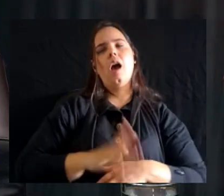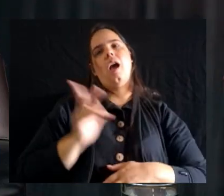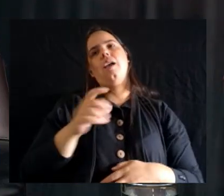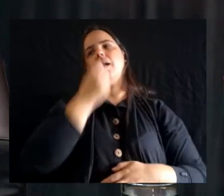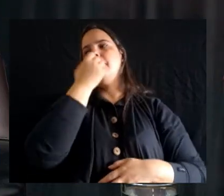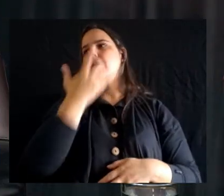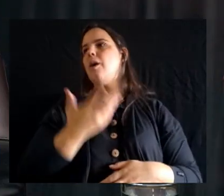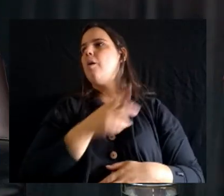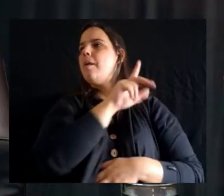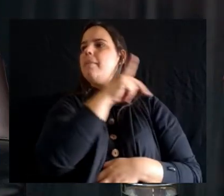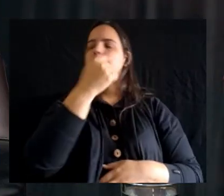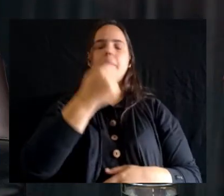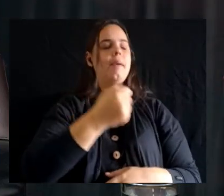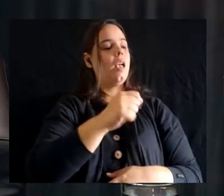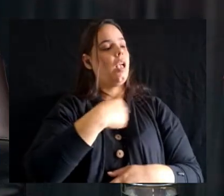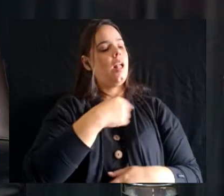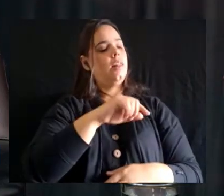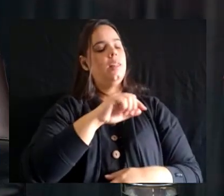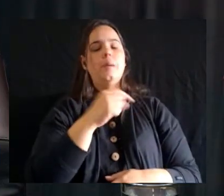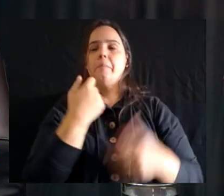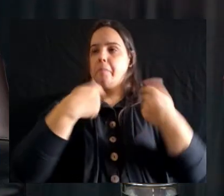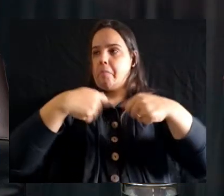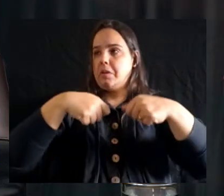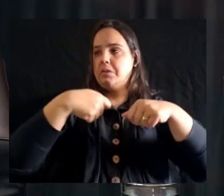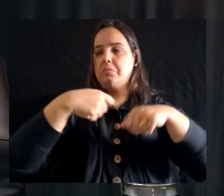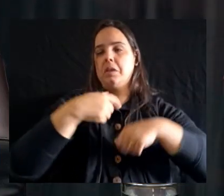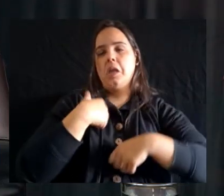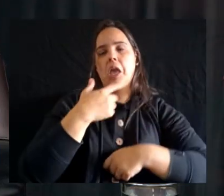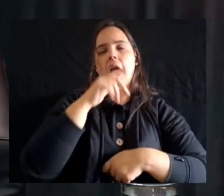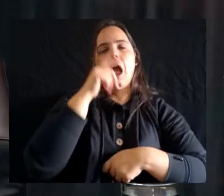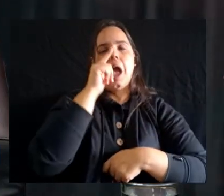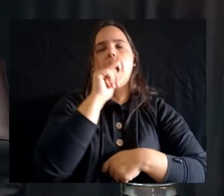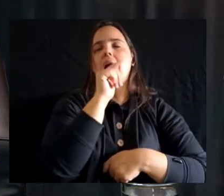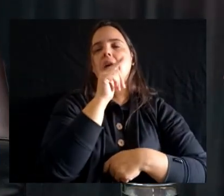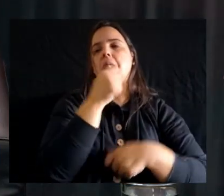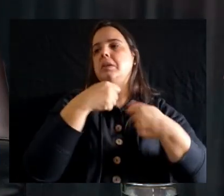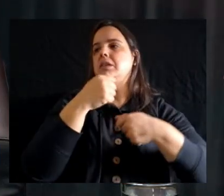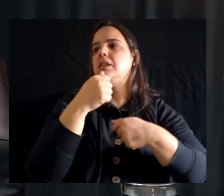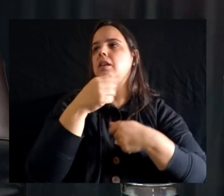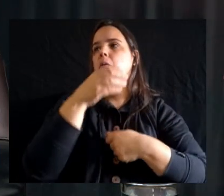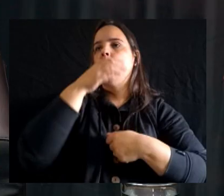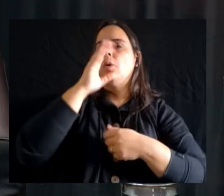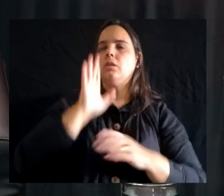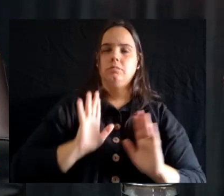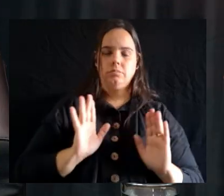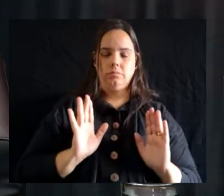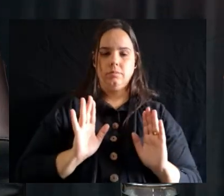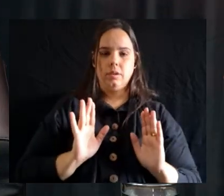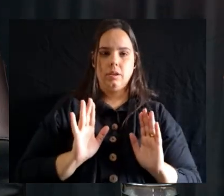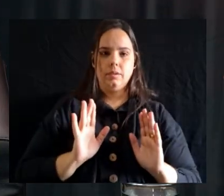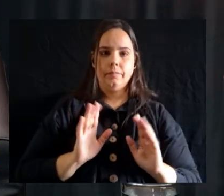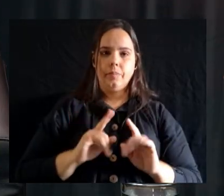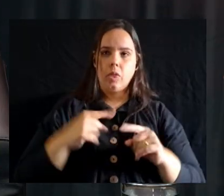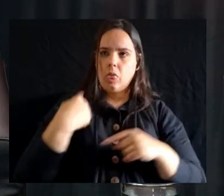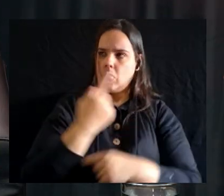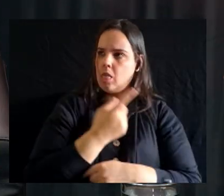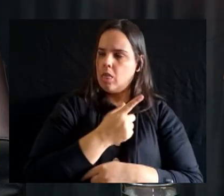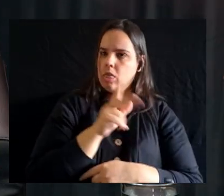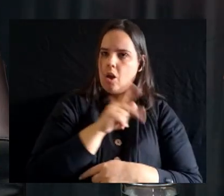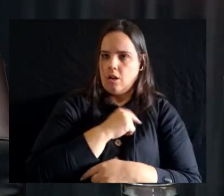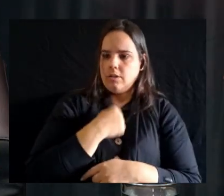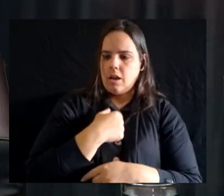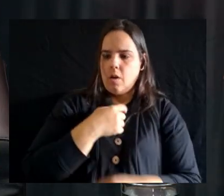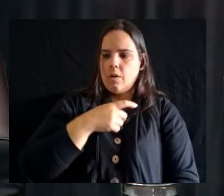se readequando. Então, se naquele momento a pessoa, ela perde aquela questão, nossa, estou com sede, vou beber uma água, não,